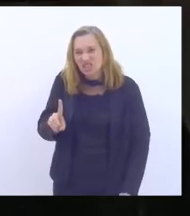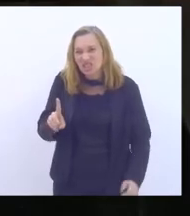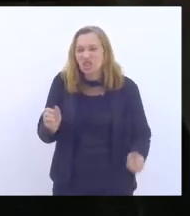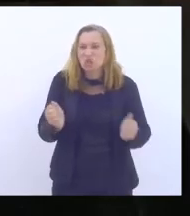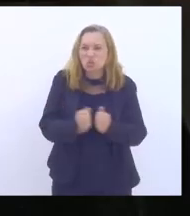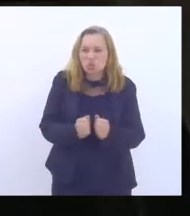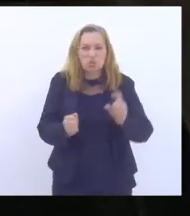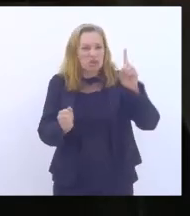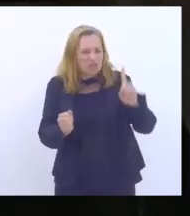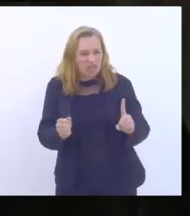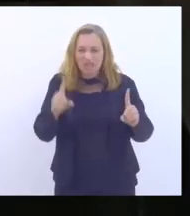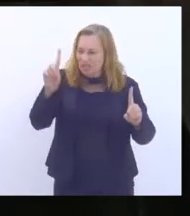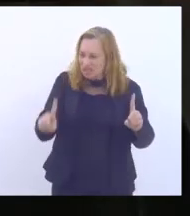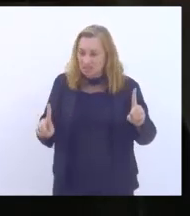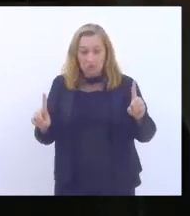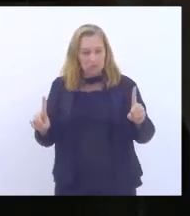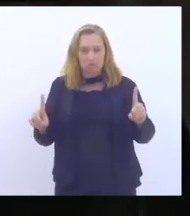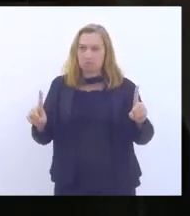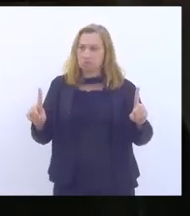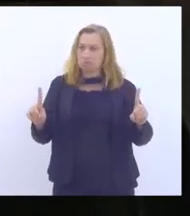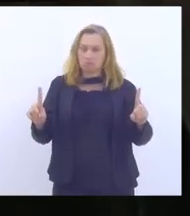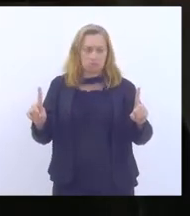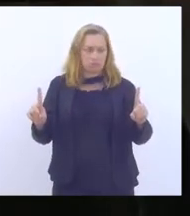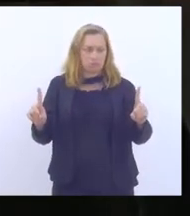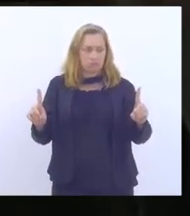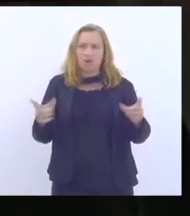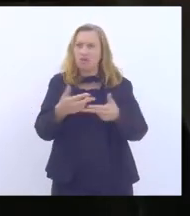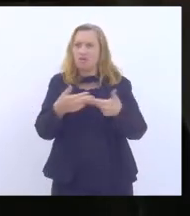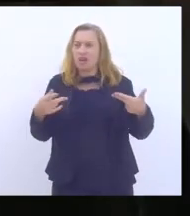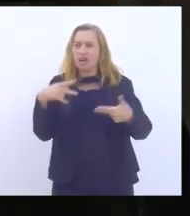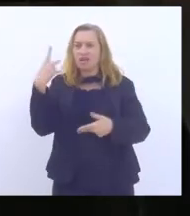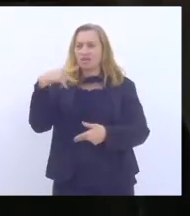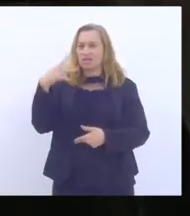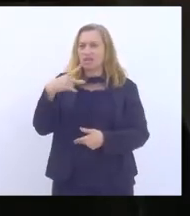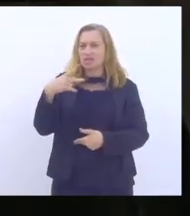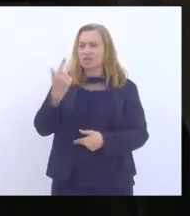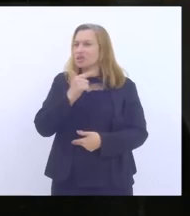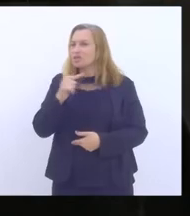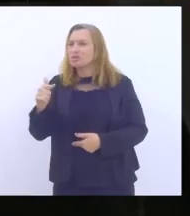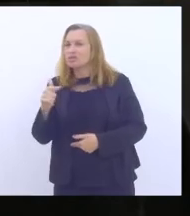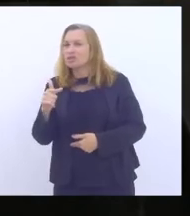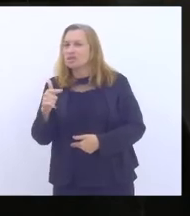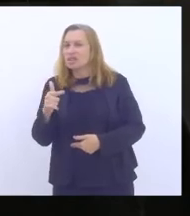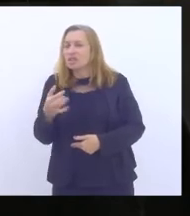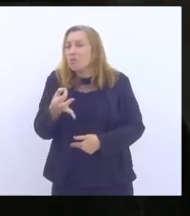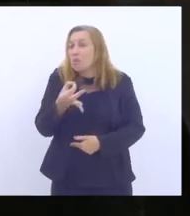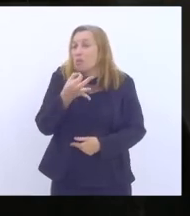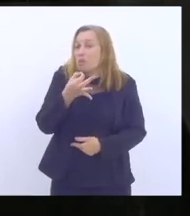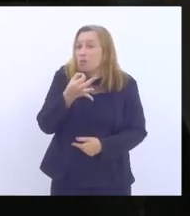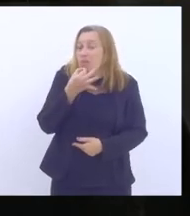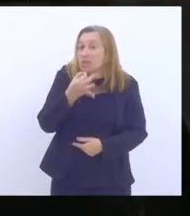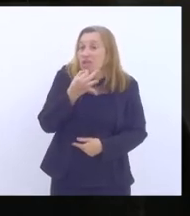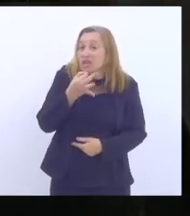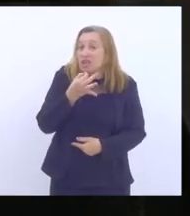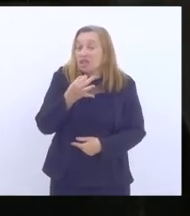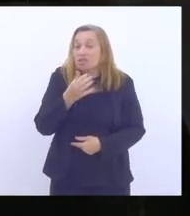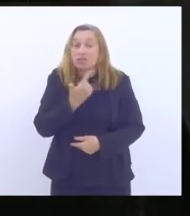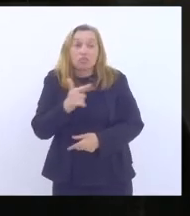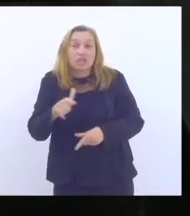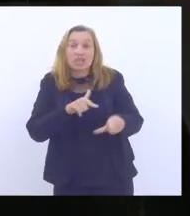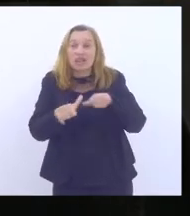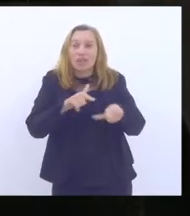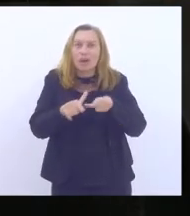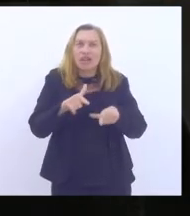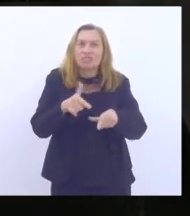direita quando muitos dos parlamentares não tem argumentos ou não tem trabalho ou não